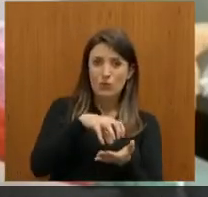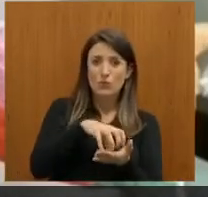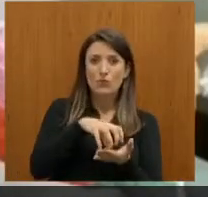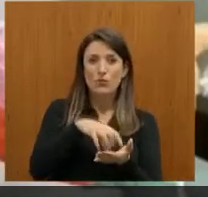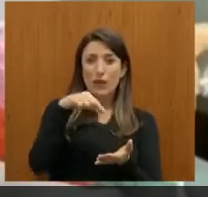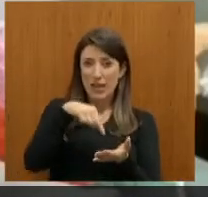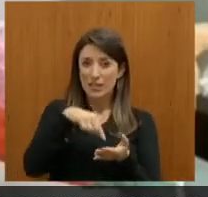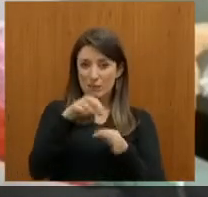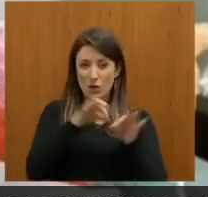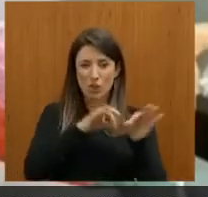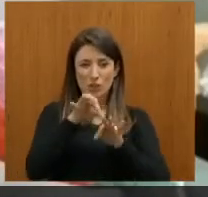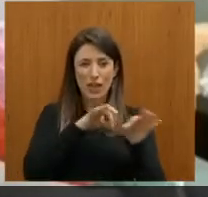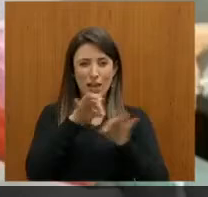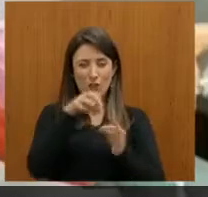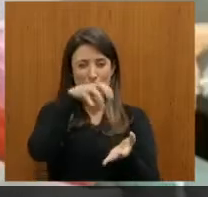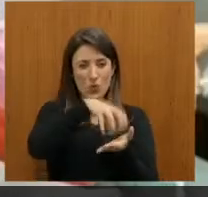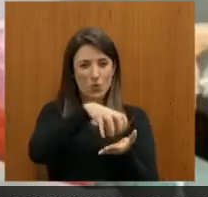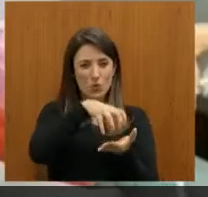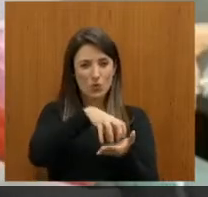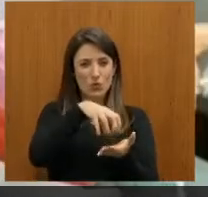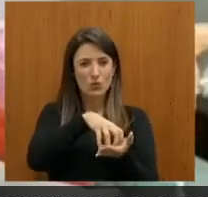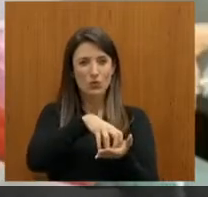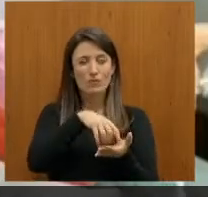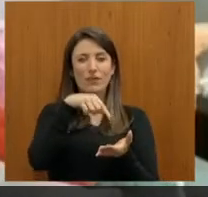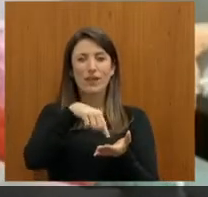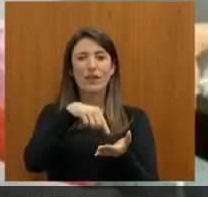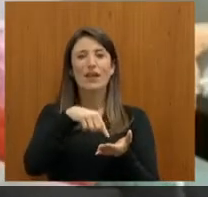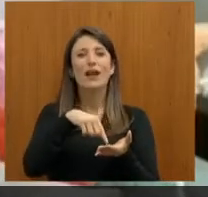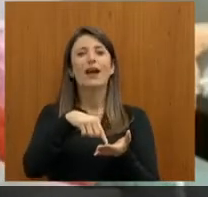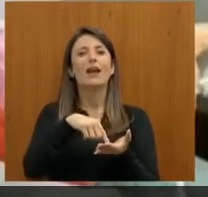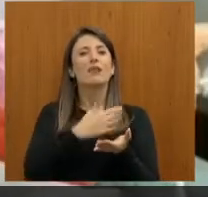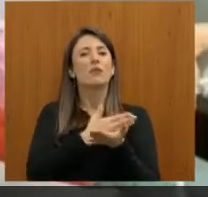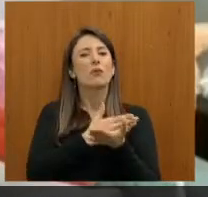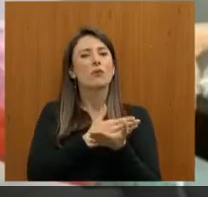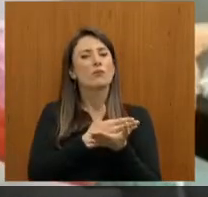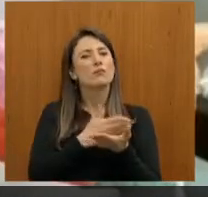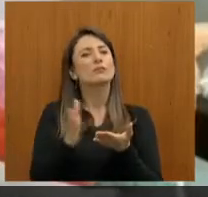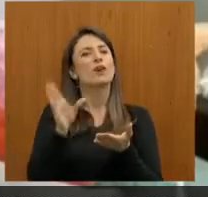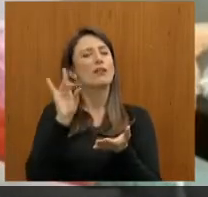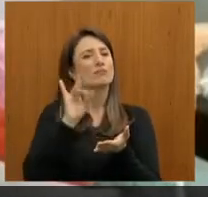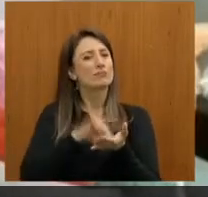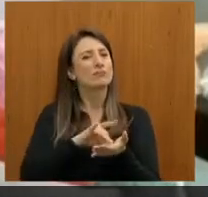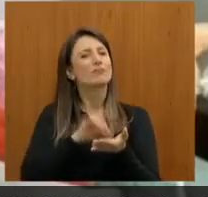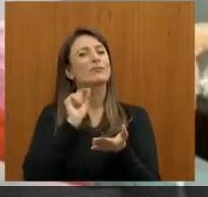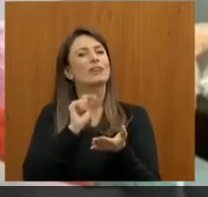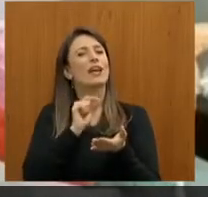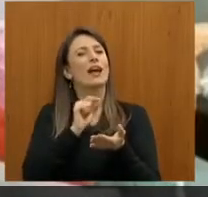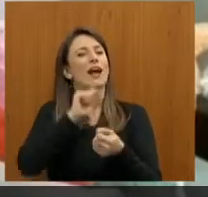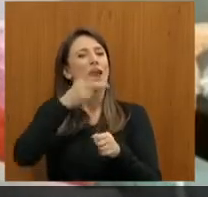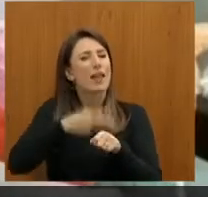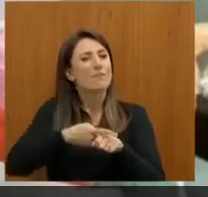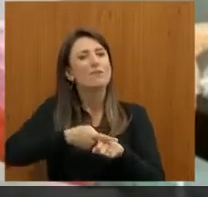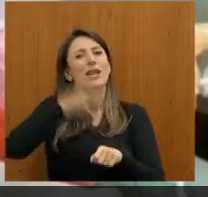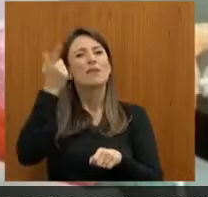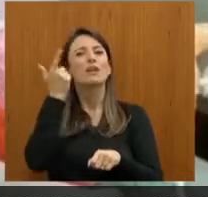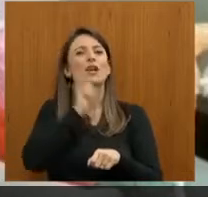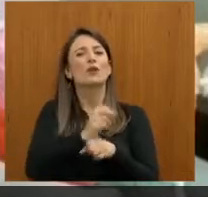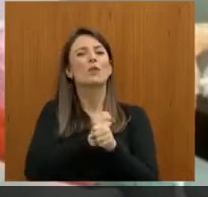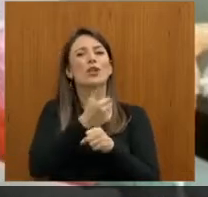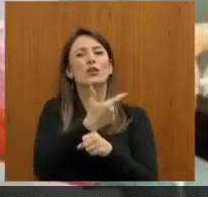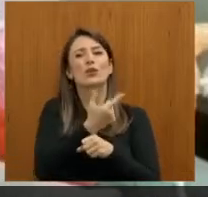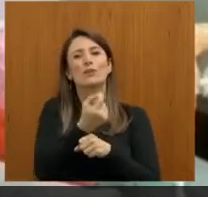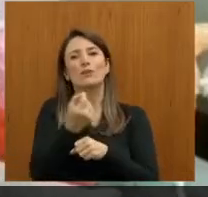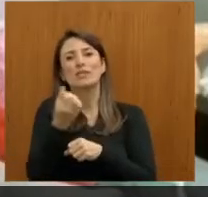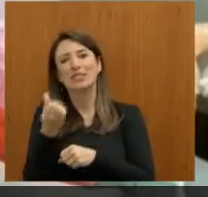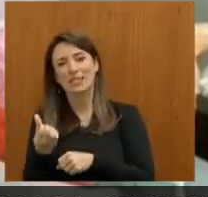esse projeto né ele foi agraciado em 2006 pelo prêmio innovare tão do prêmio